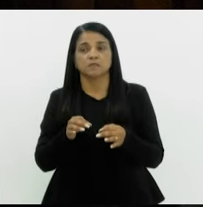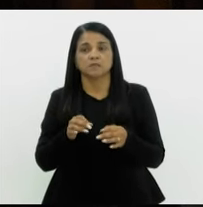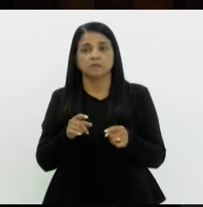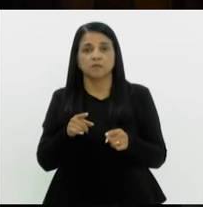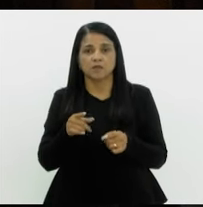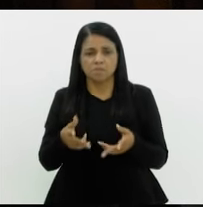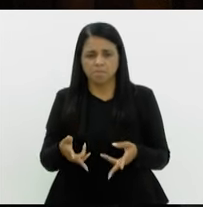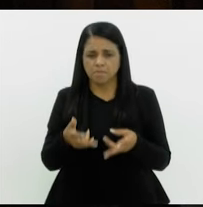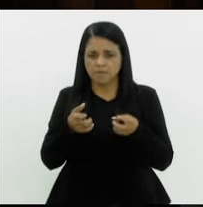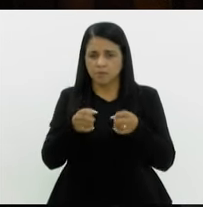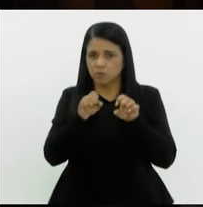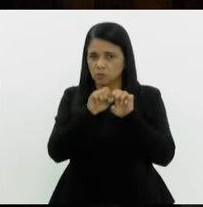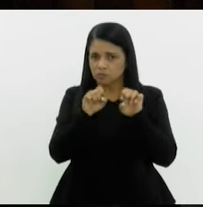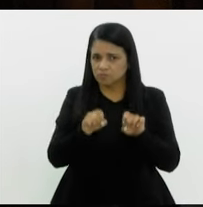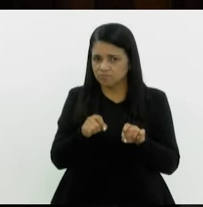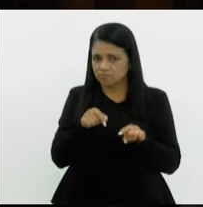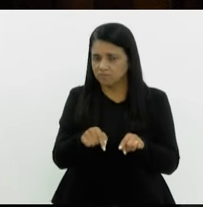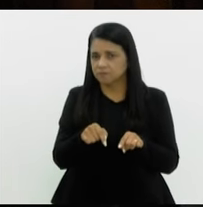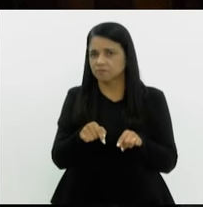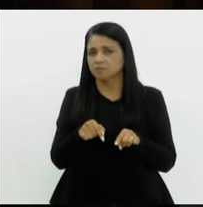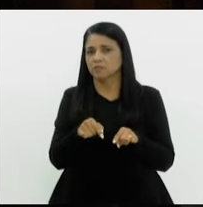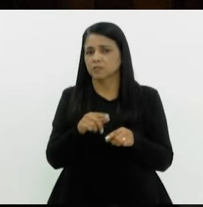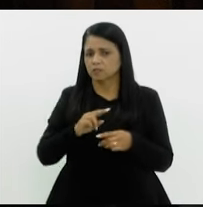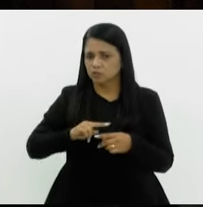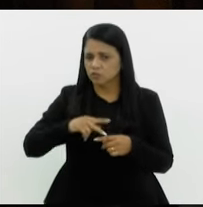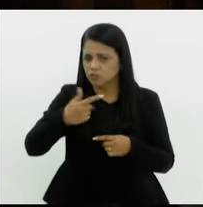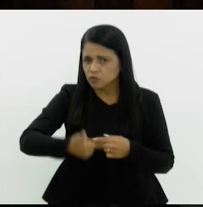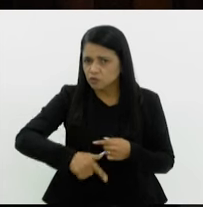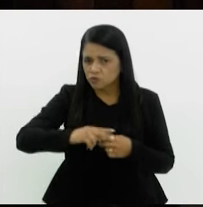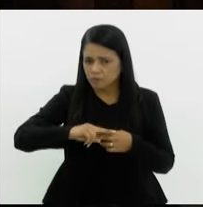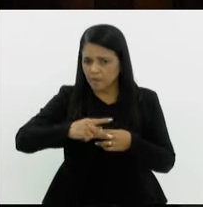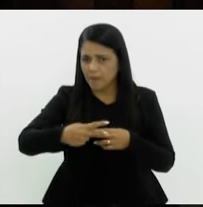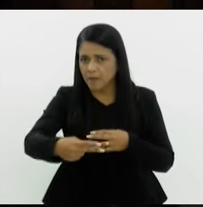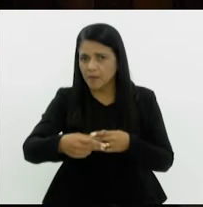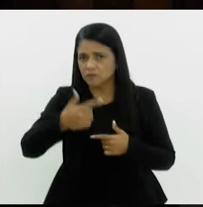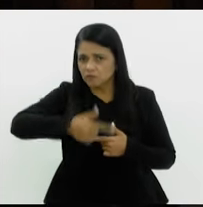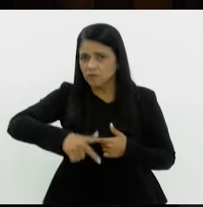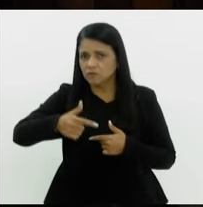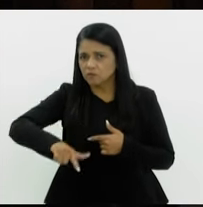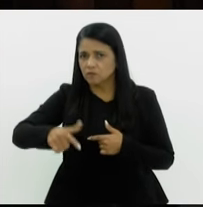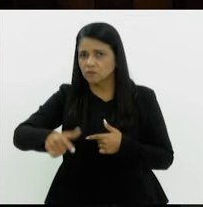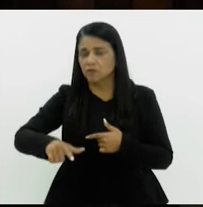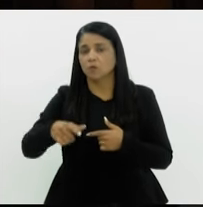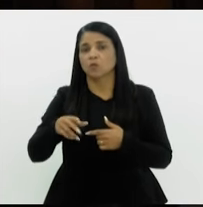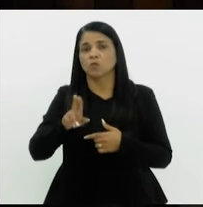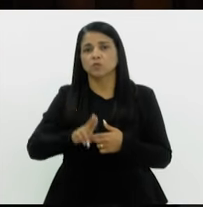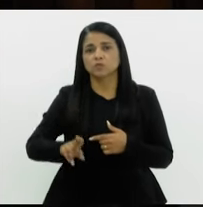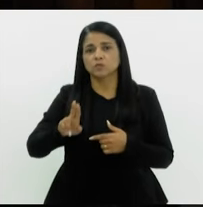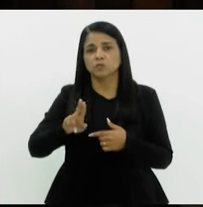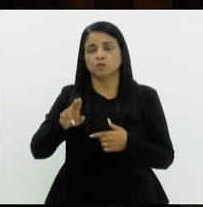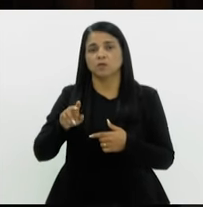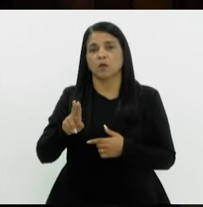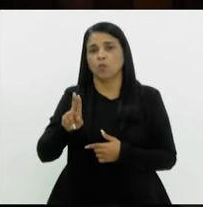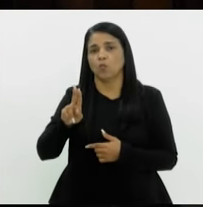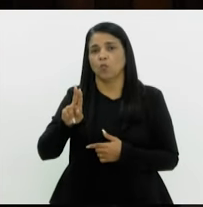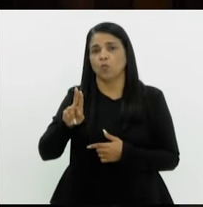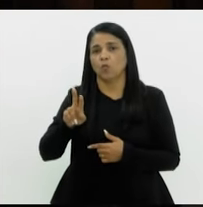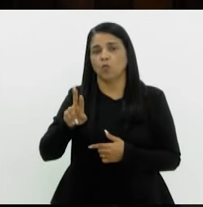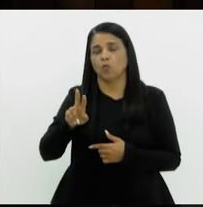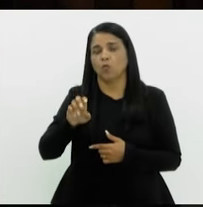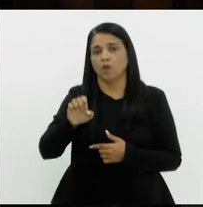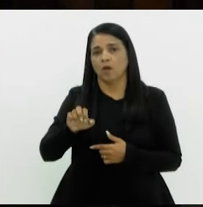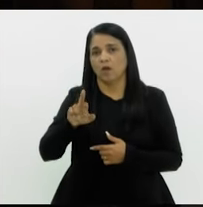que aquele esquema depois se reproduziu de forma similar, usando a fundação da UERJ para fazer a mesma